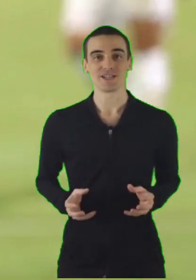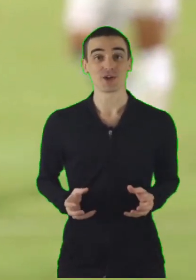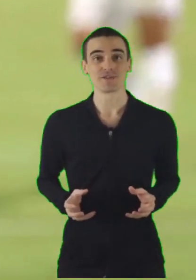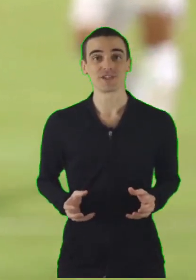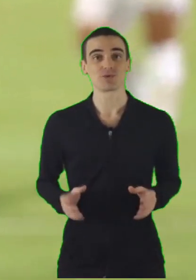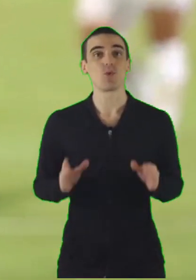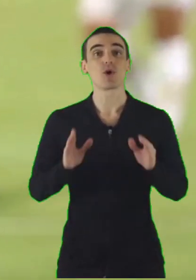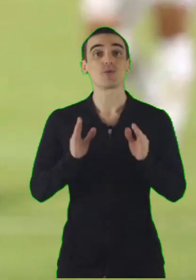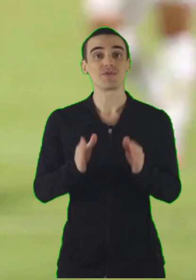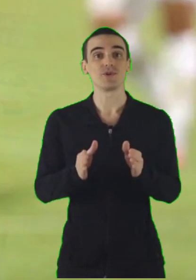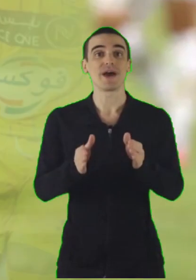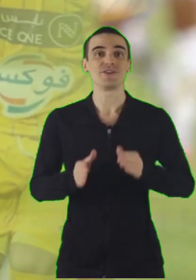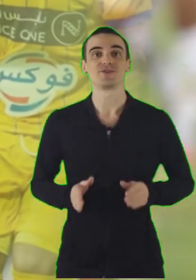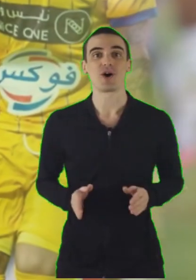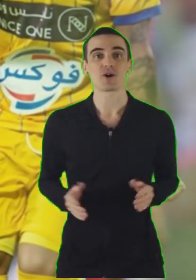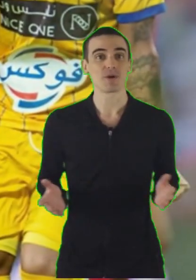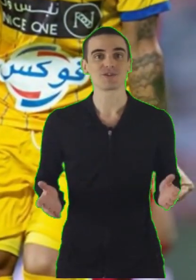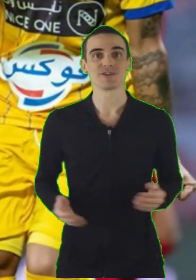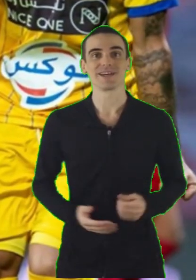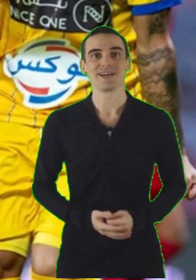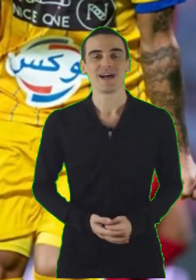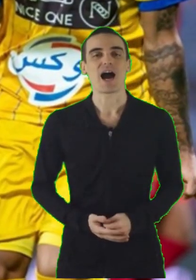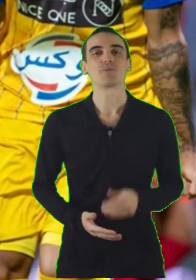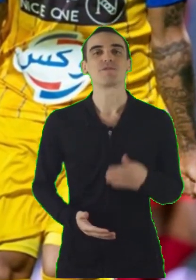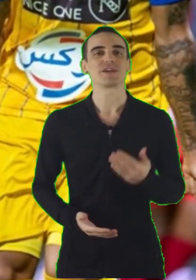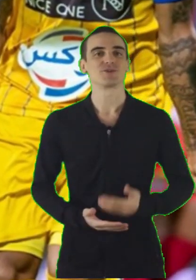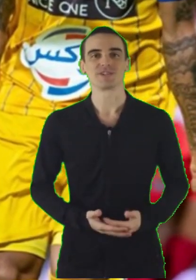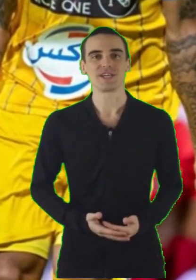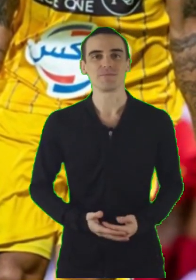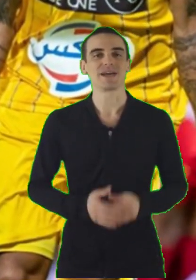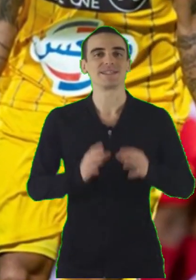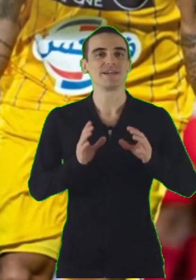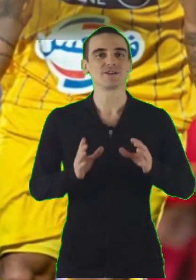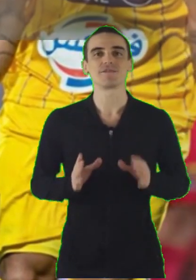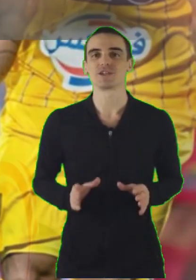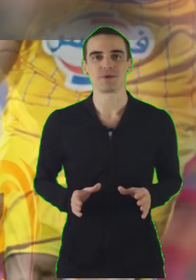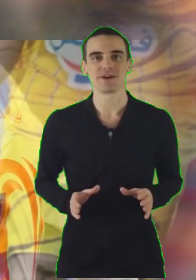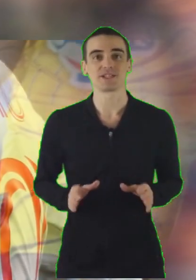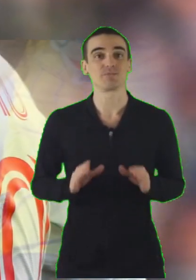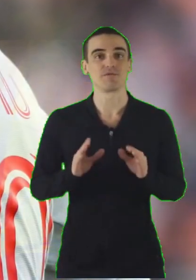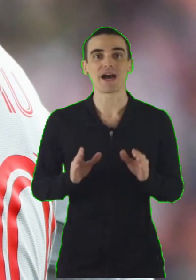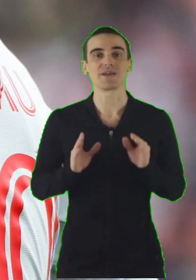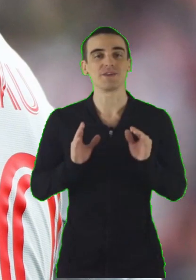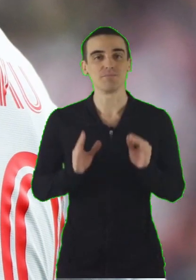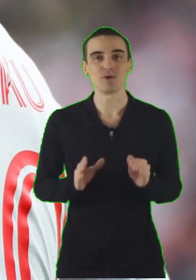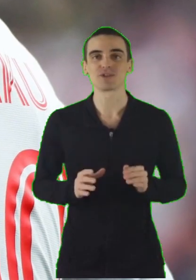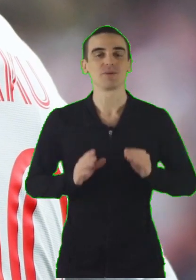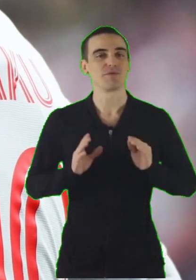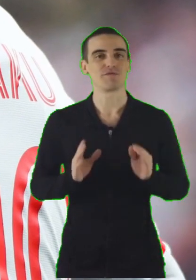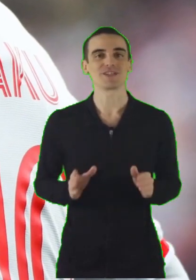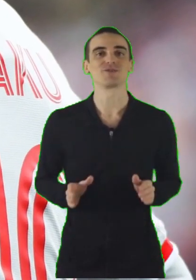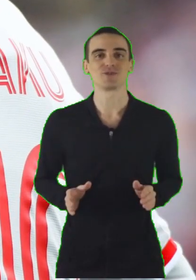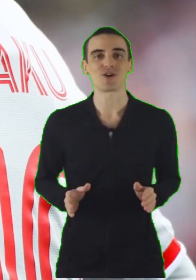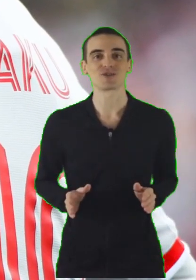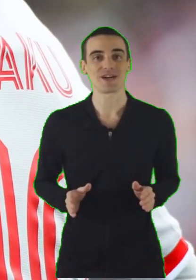sub-20 de 2015 onde jogou em três partidas os bons números do meio-campista nas últimas temporadas animam a raposa nas